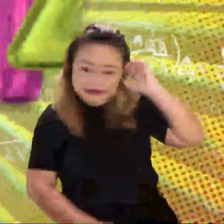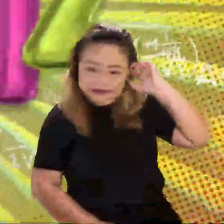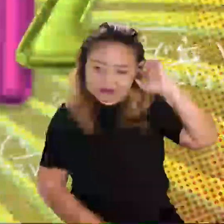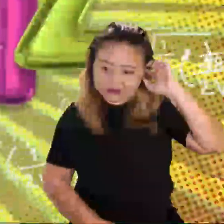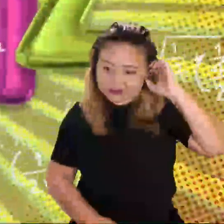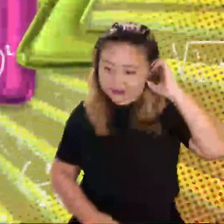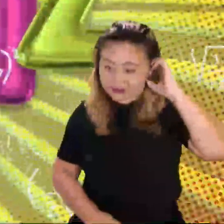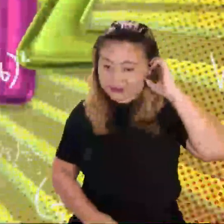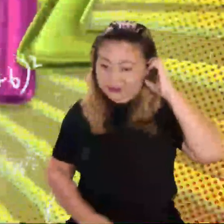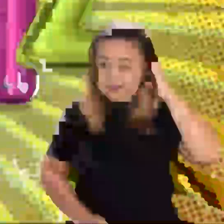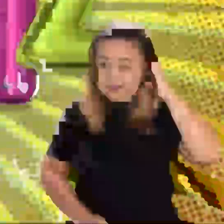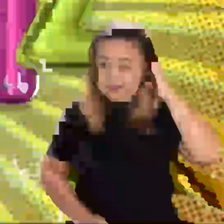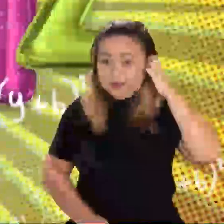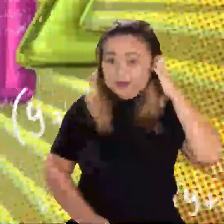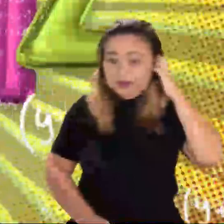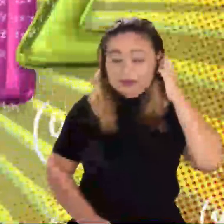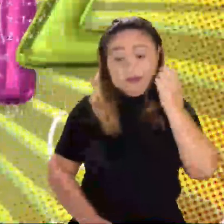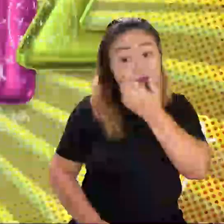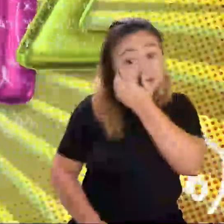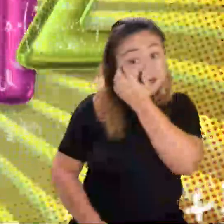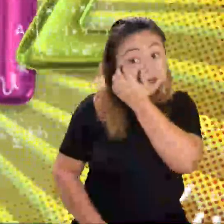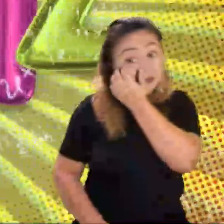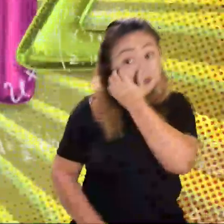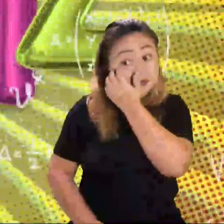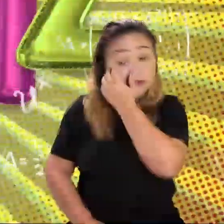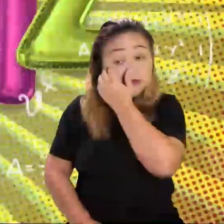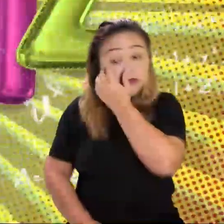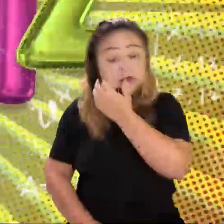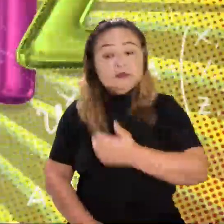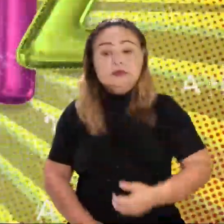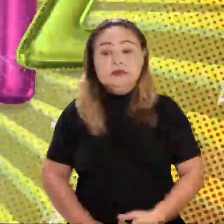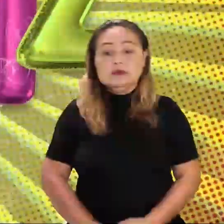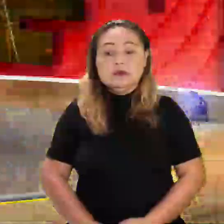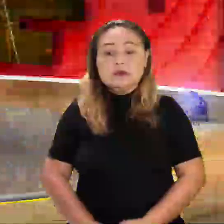A hora do quiz!